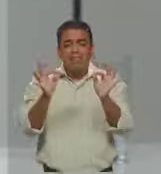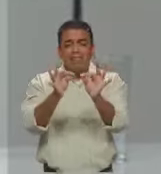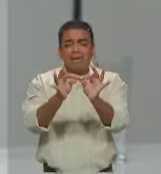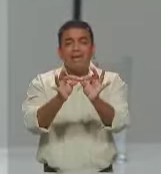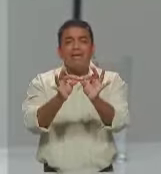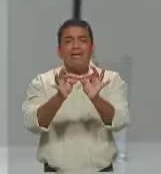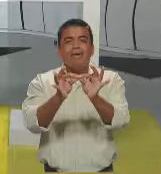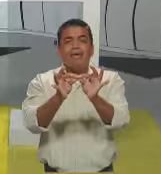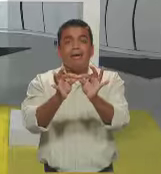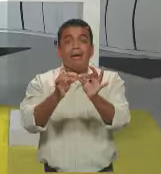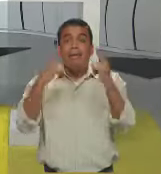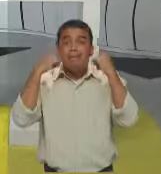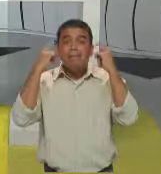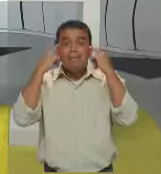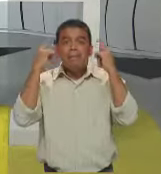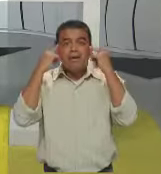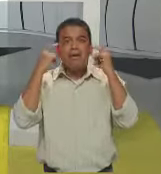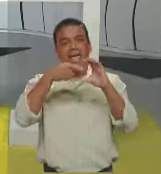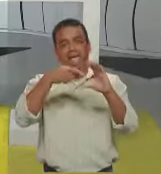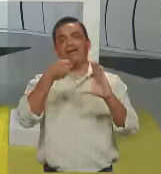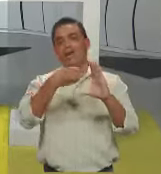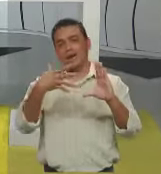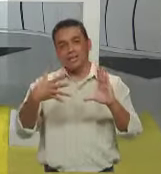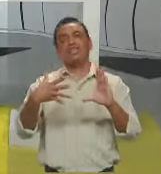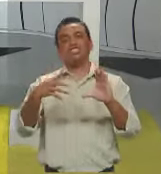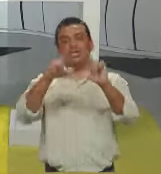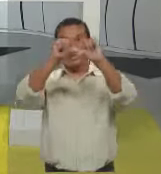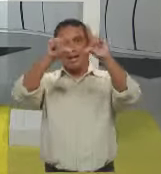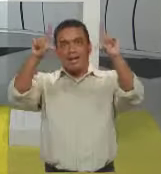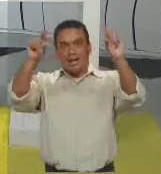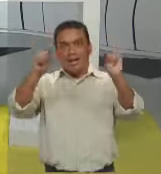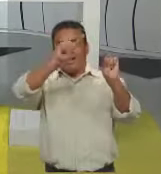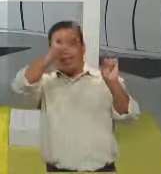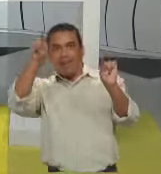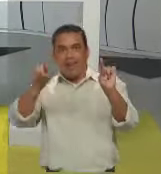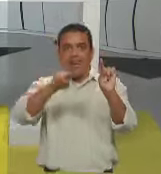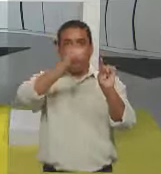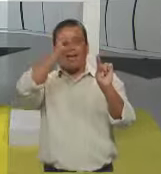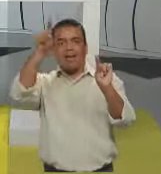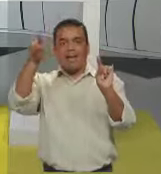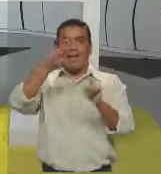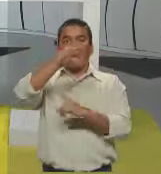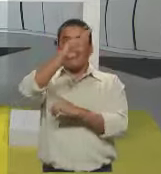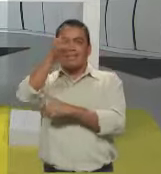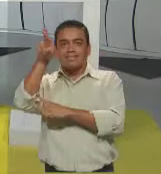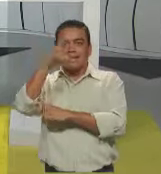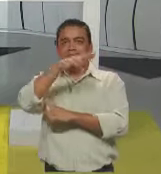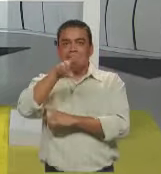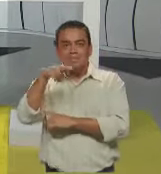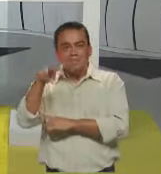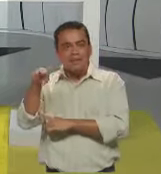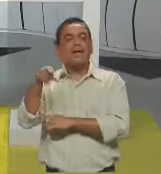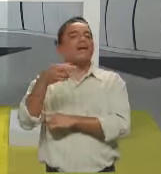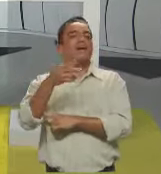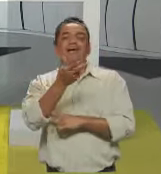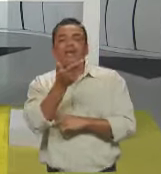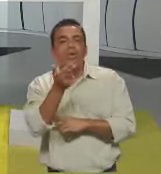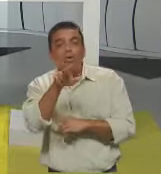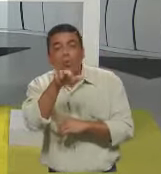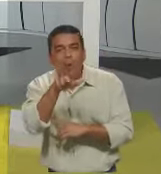é característico de que está havendo continuidade no meu circuito, ou seja, a resistência que está ali é praticamente igual